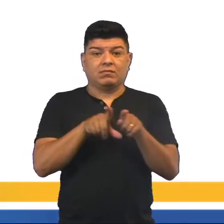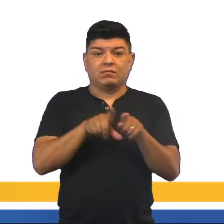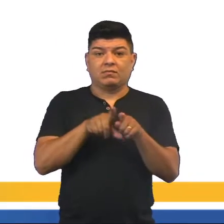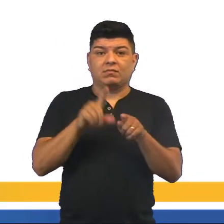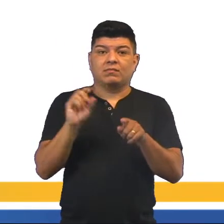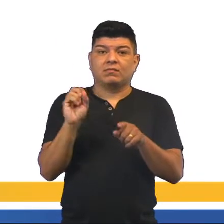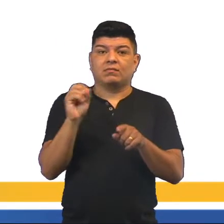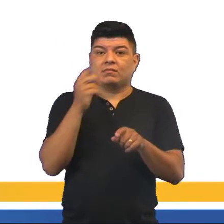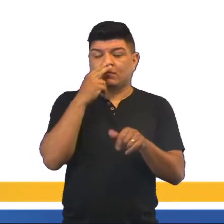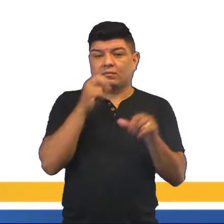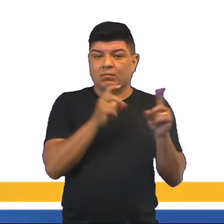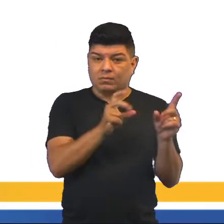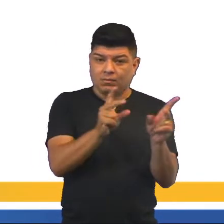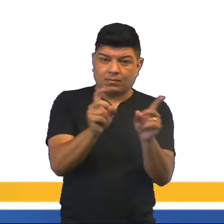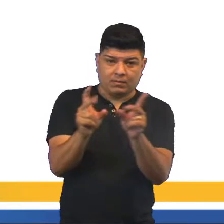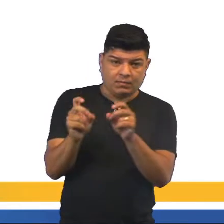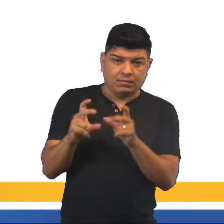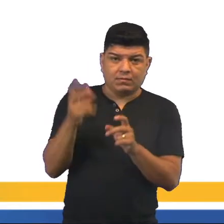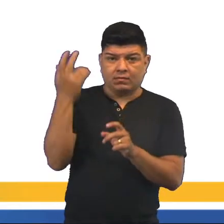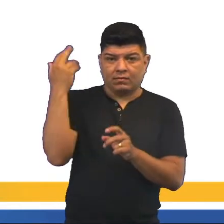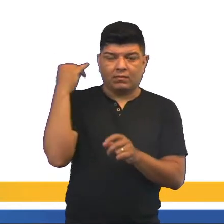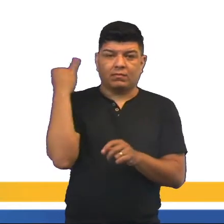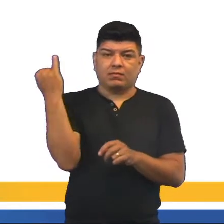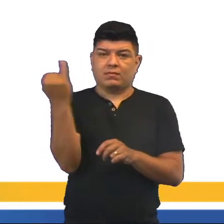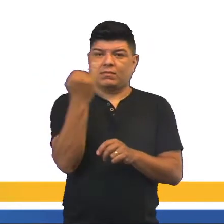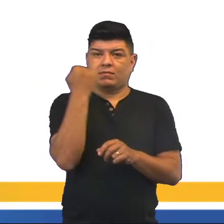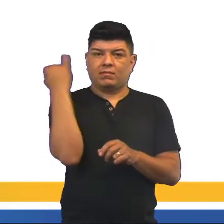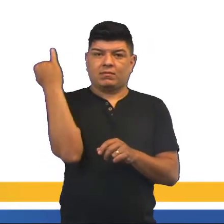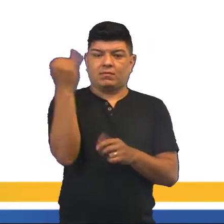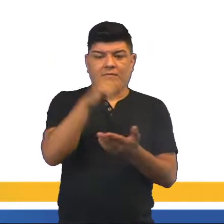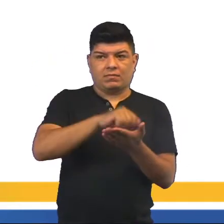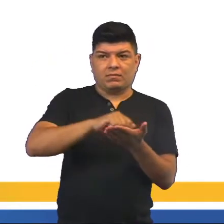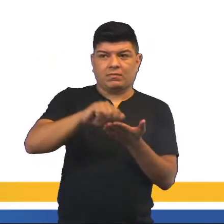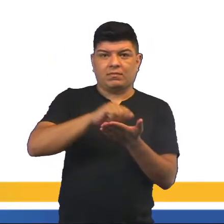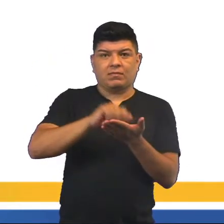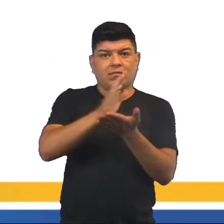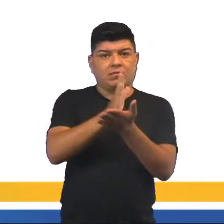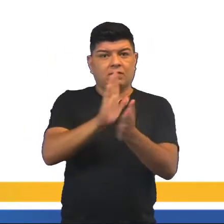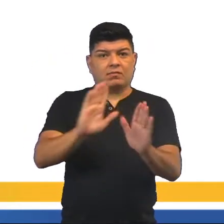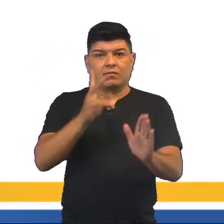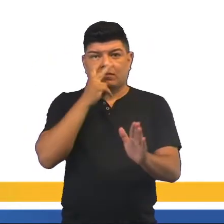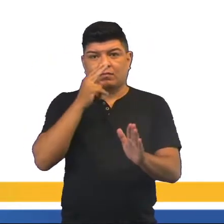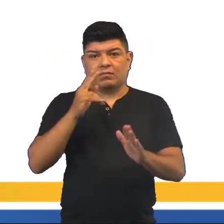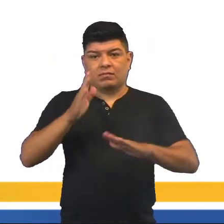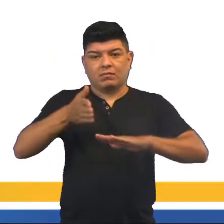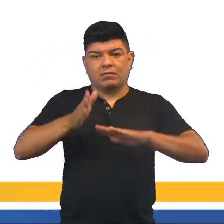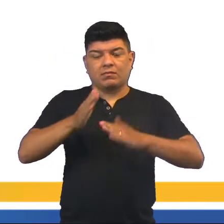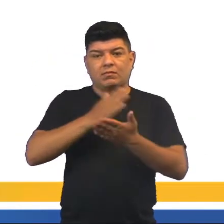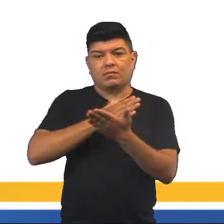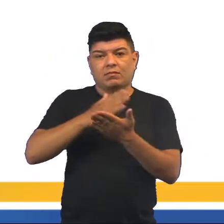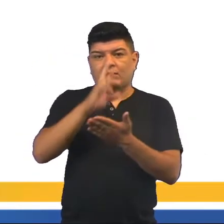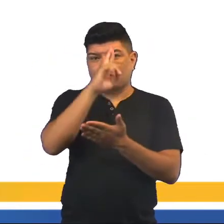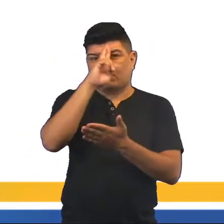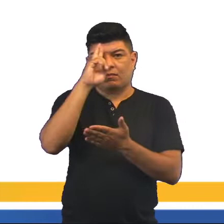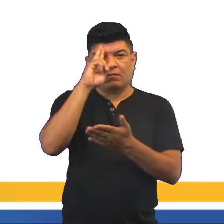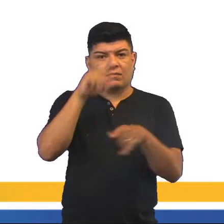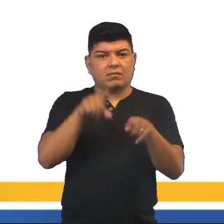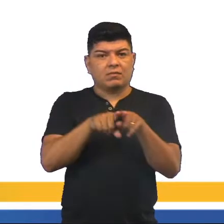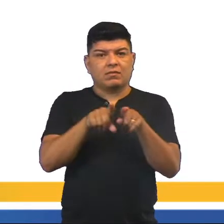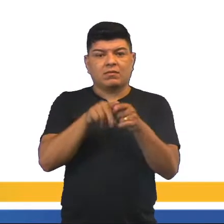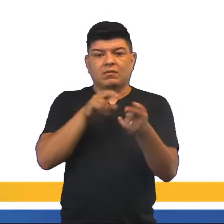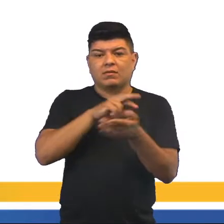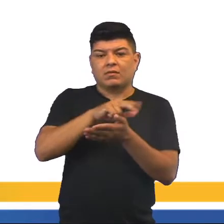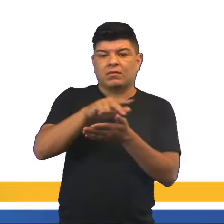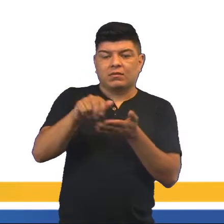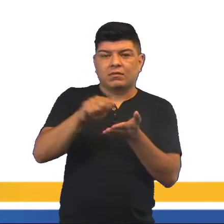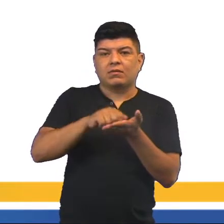operações primitivas de comércio. Dada a sua importância, a escrita marca o encerramento da pré-história e o início da história. Houve